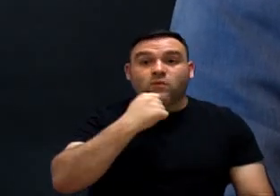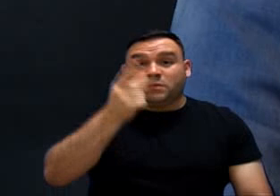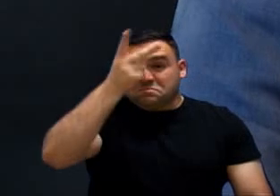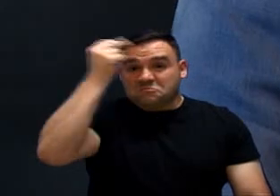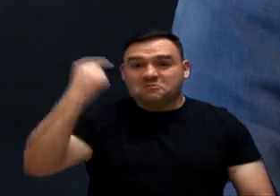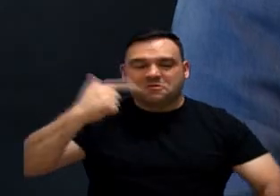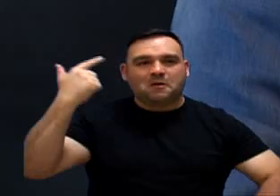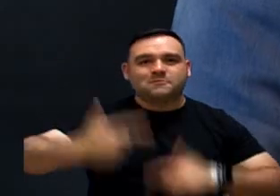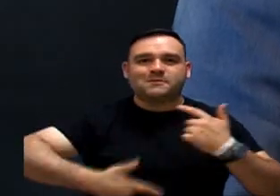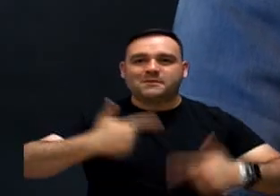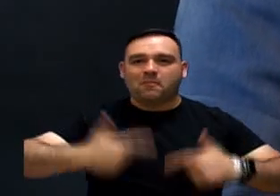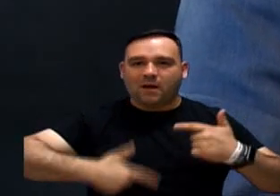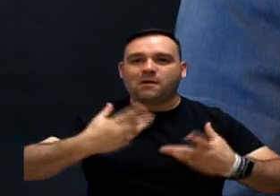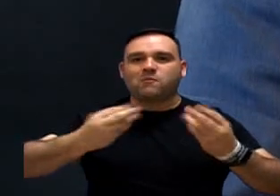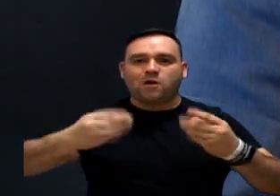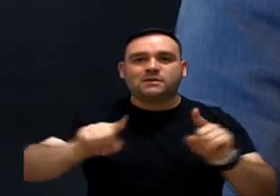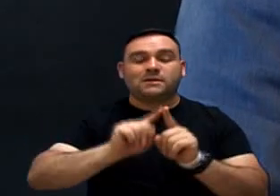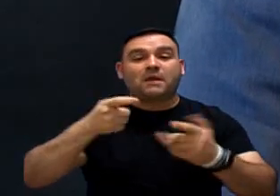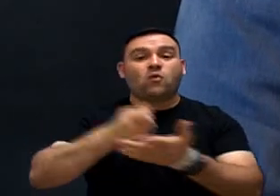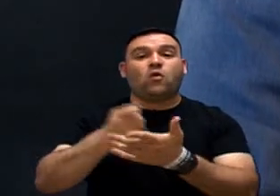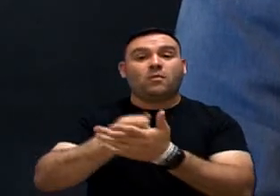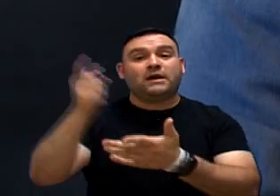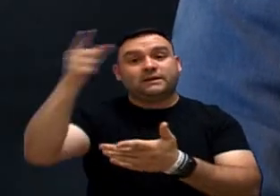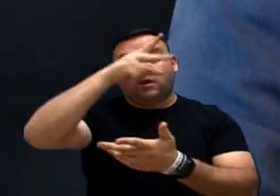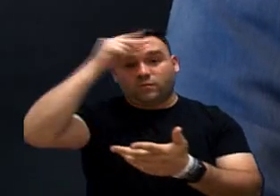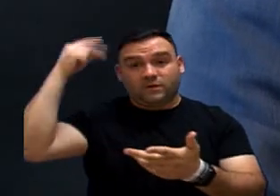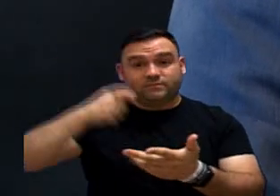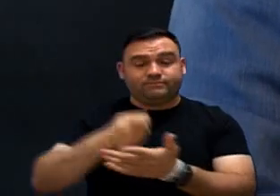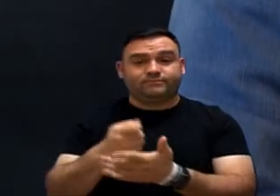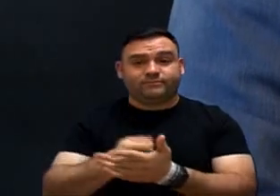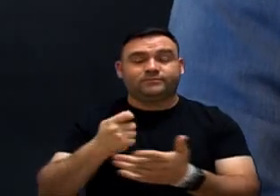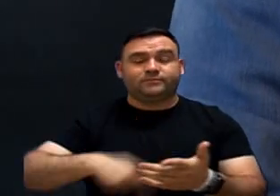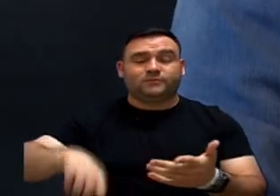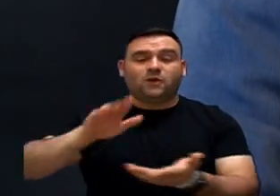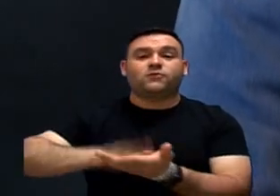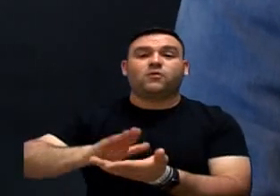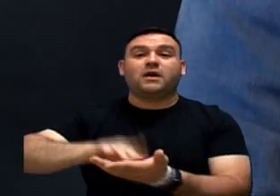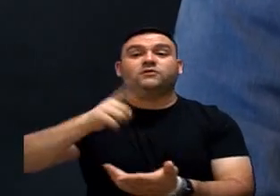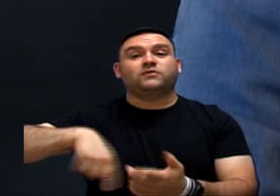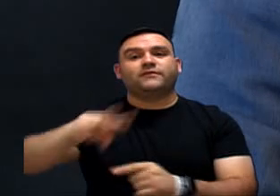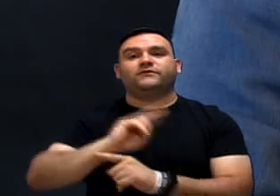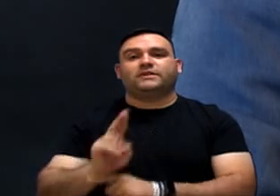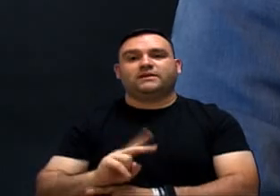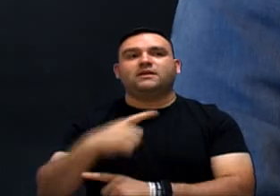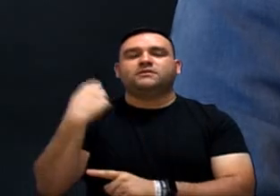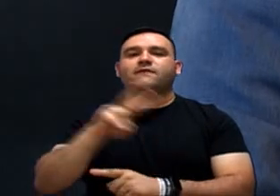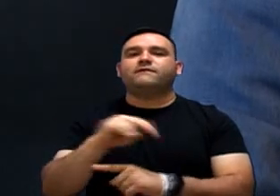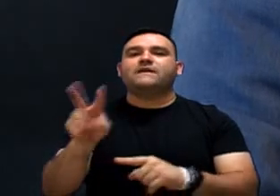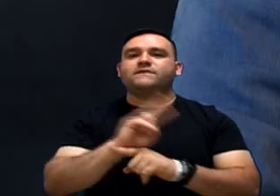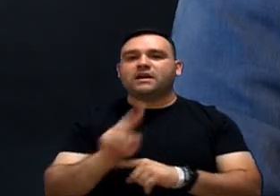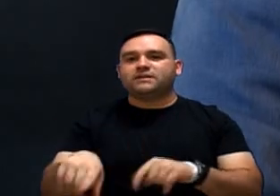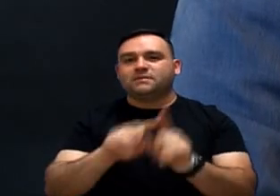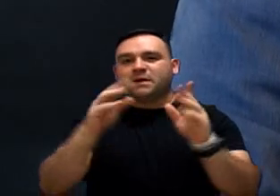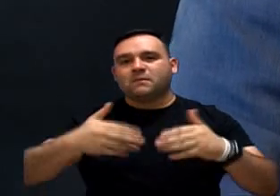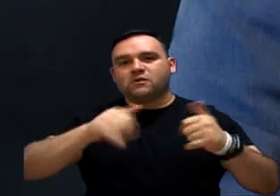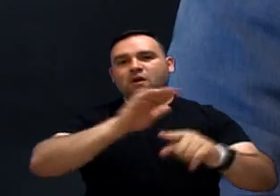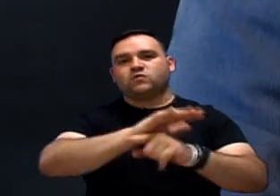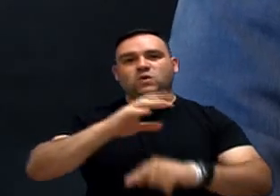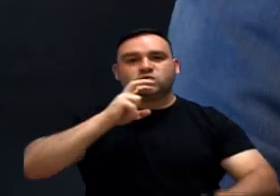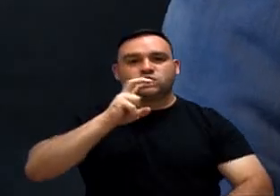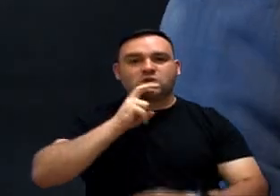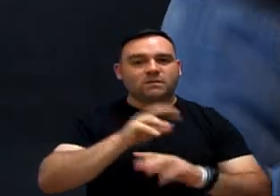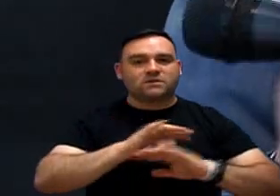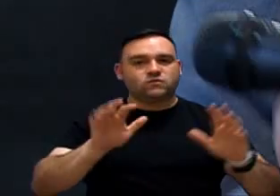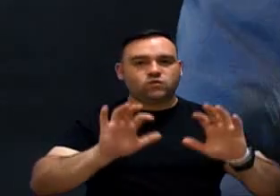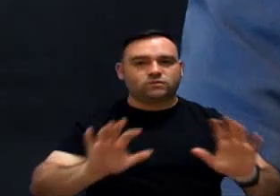tem trabalhado, e iremos cobrar a obrigação dele. Sempre estamos aqui como vereador, como fiscalizador. Iremos fiscalizar e fazer o melhor para o Sorocaba,